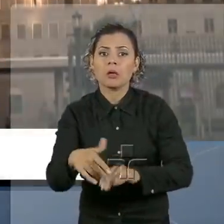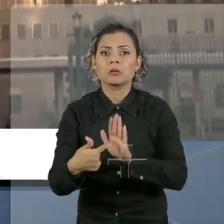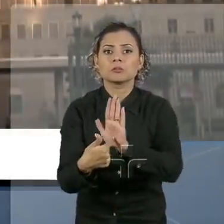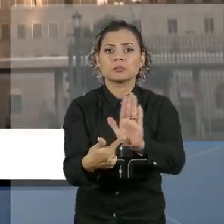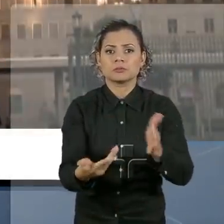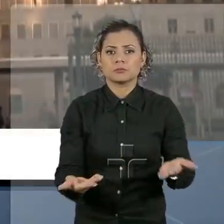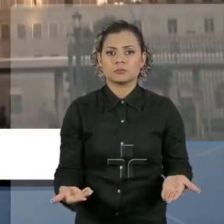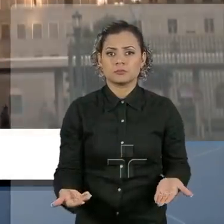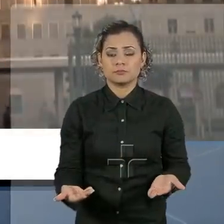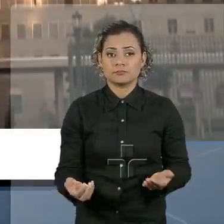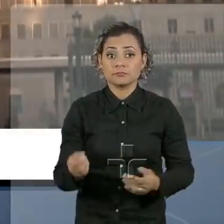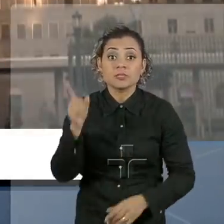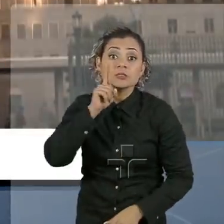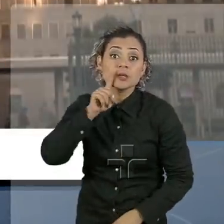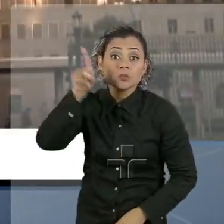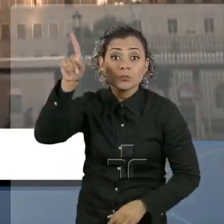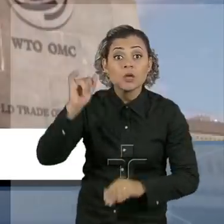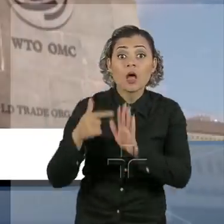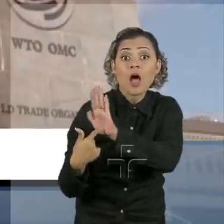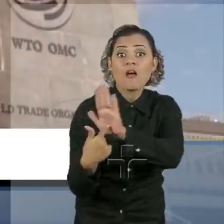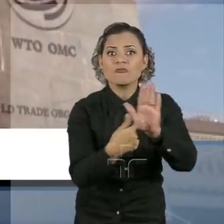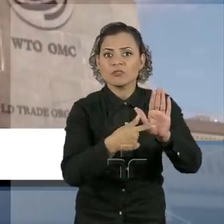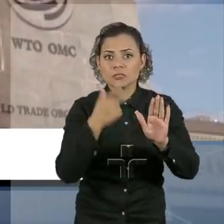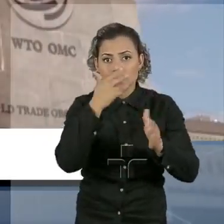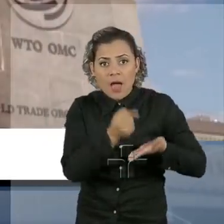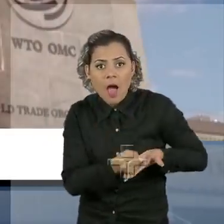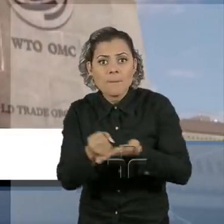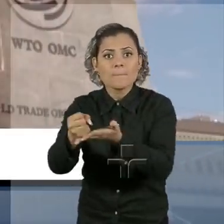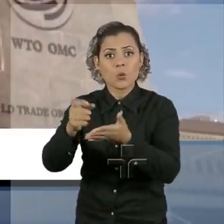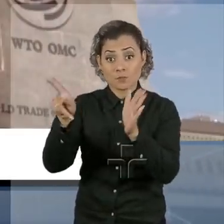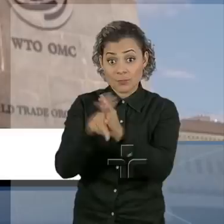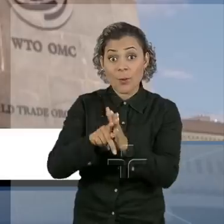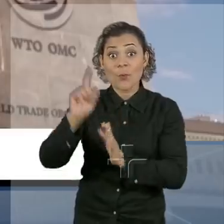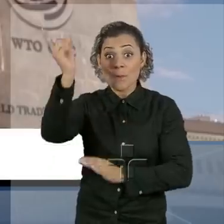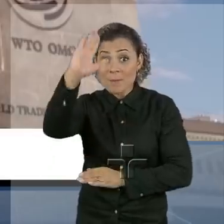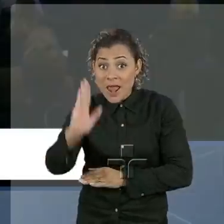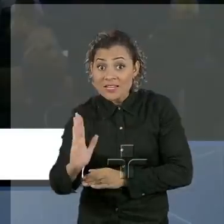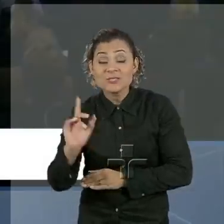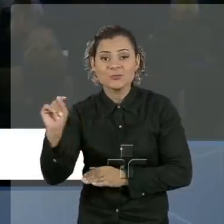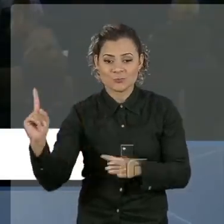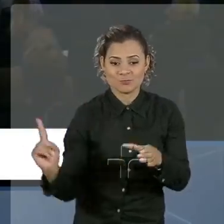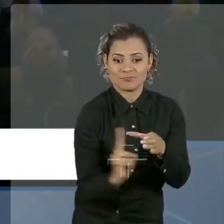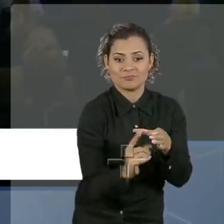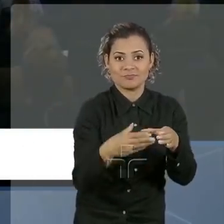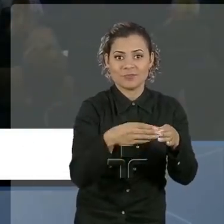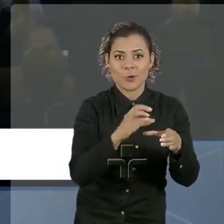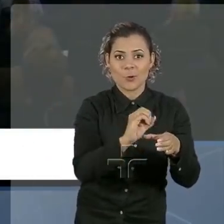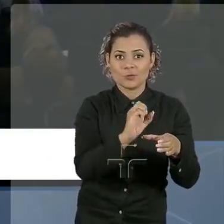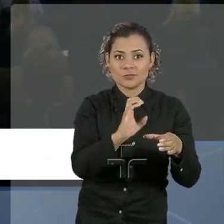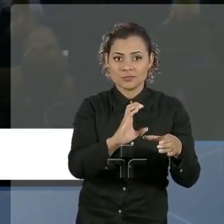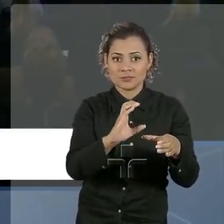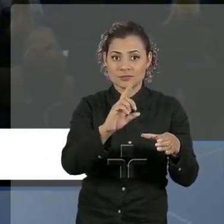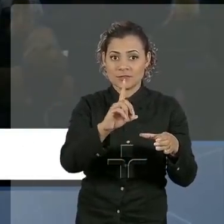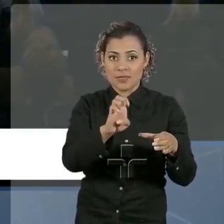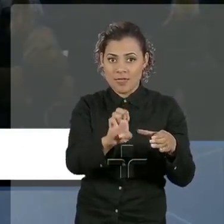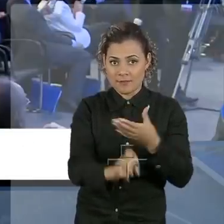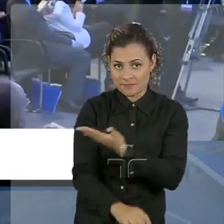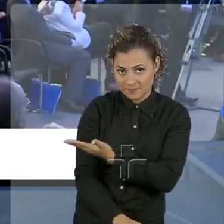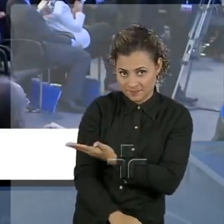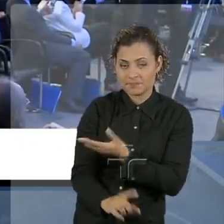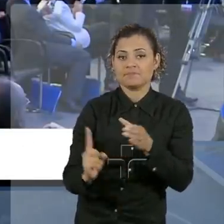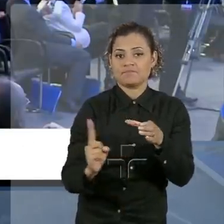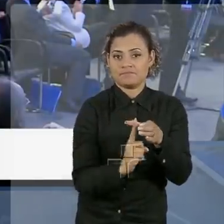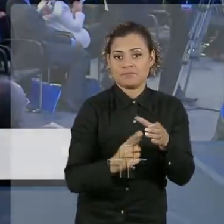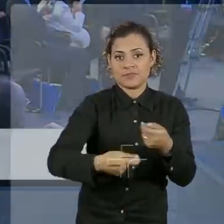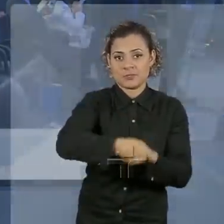Estados Unidos anunciam apoio formal à entrada do Brasil na OCDE, Organização para a Cooperação e